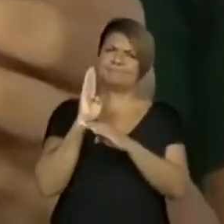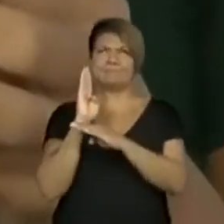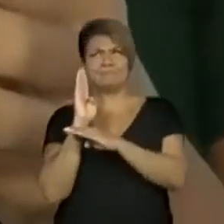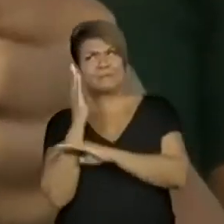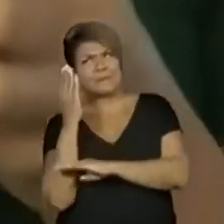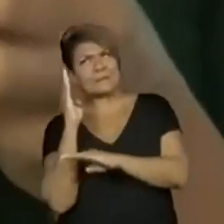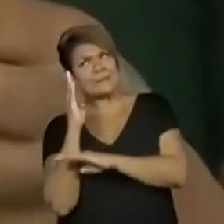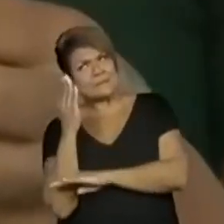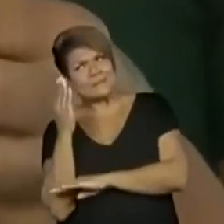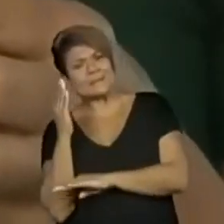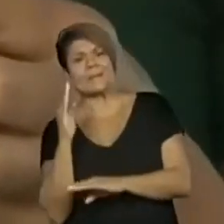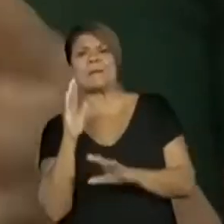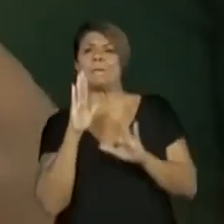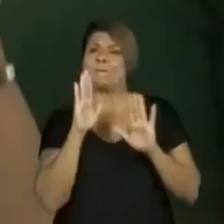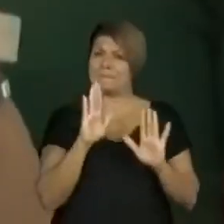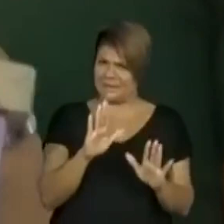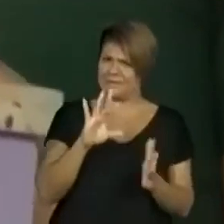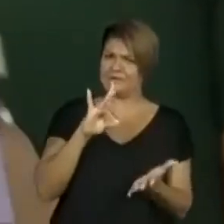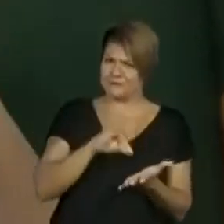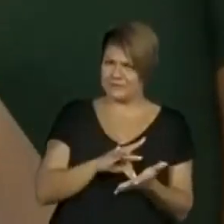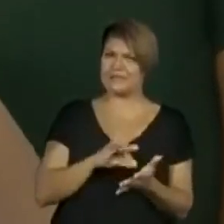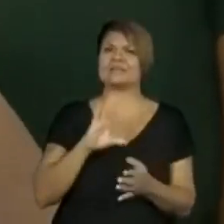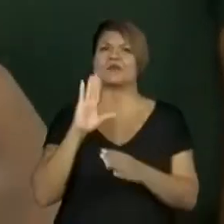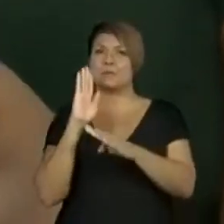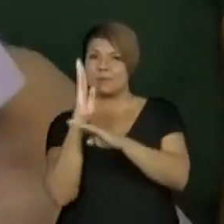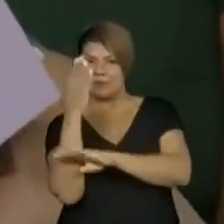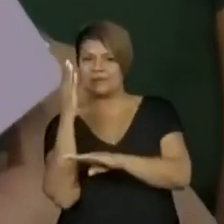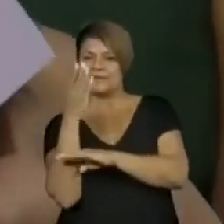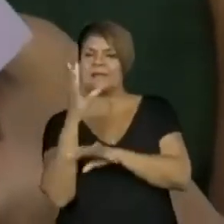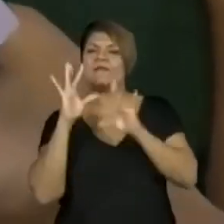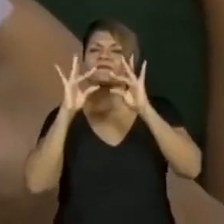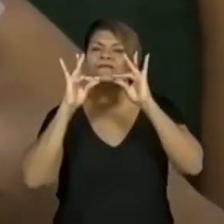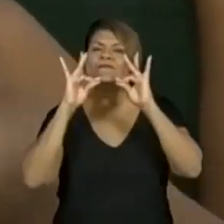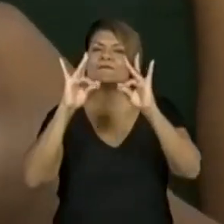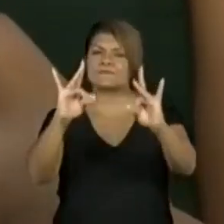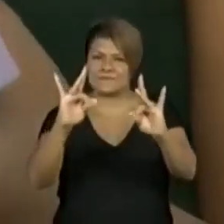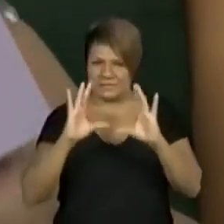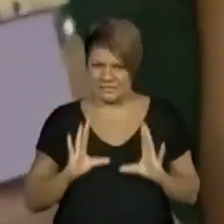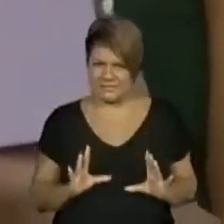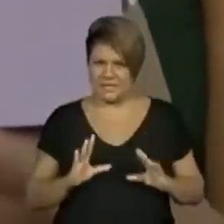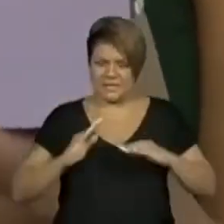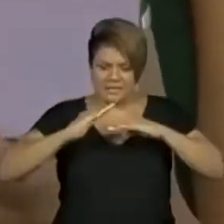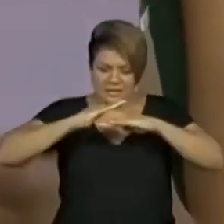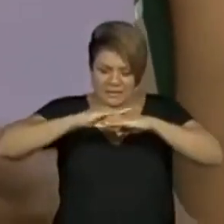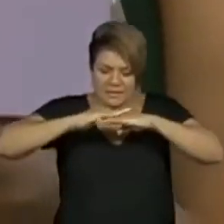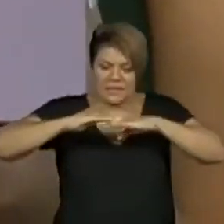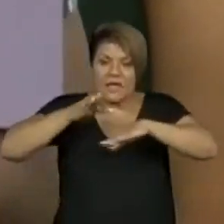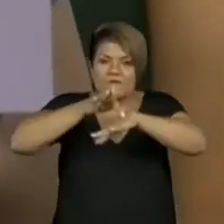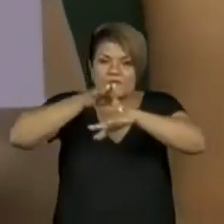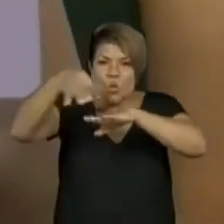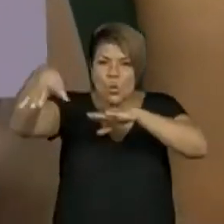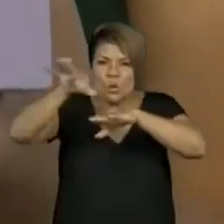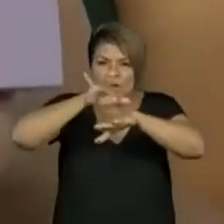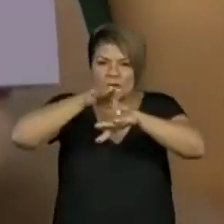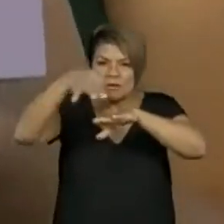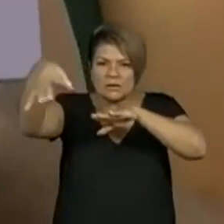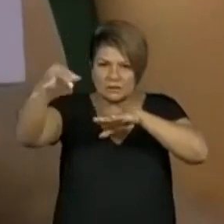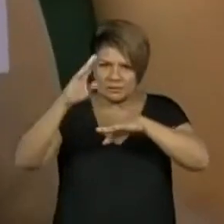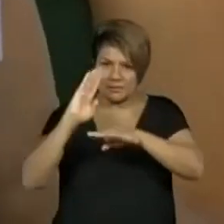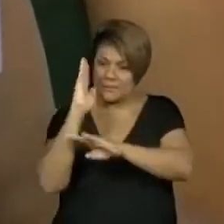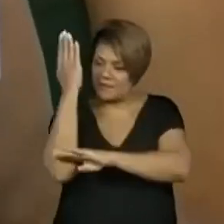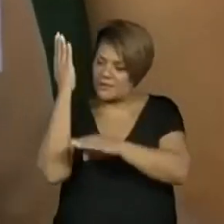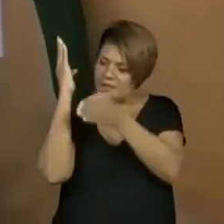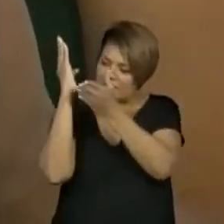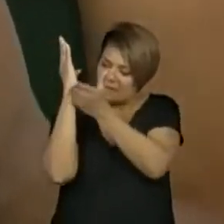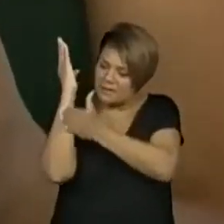madeira mas na verdade a criançada é uma madeira que são folhas né Elas